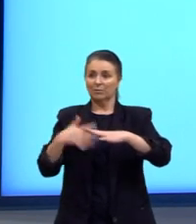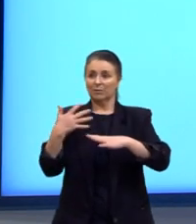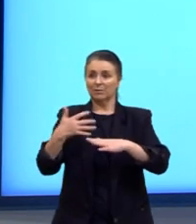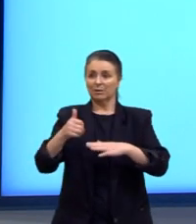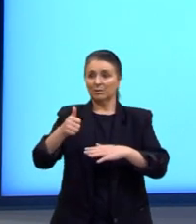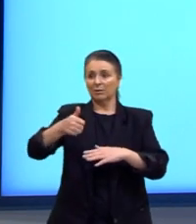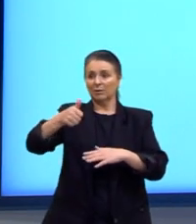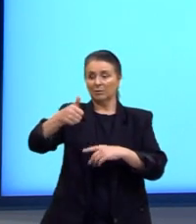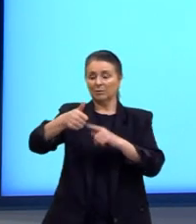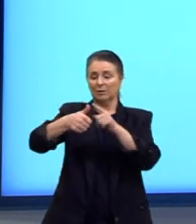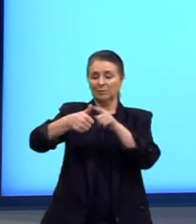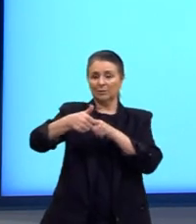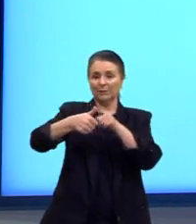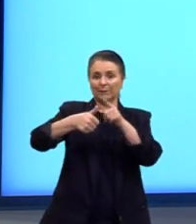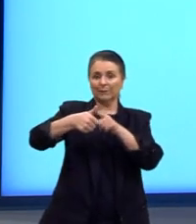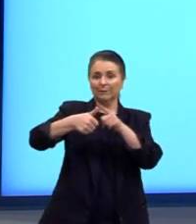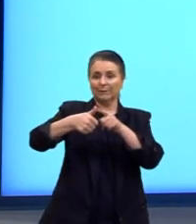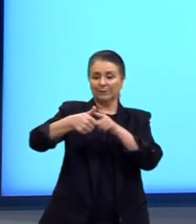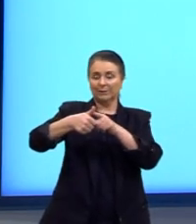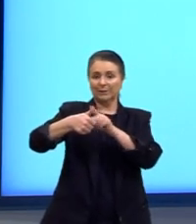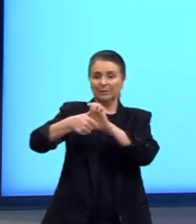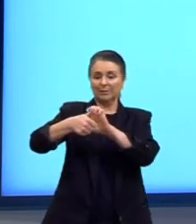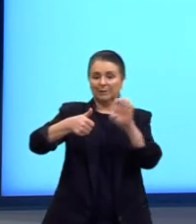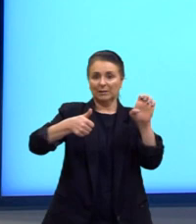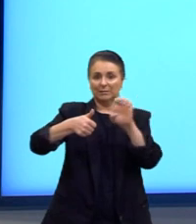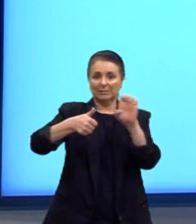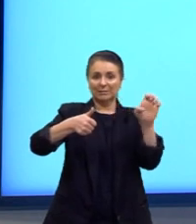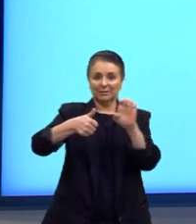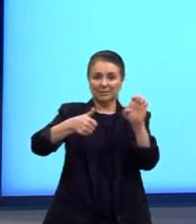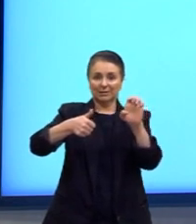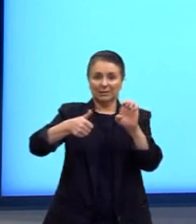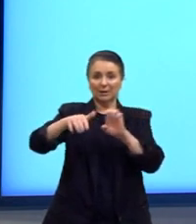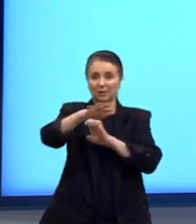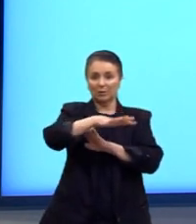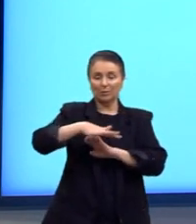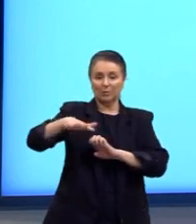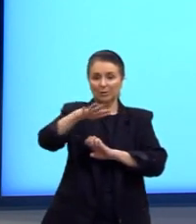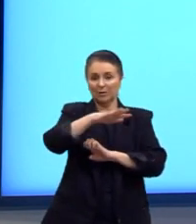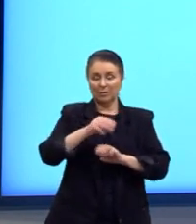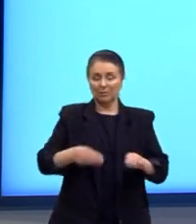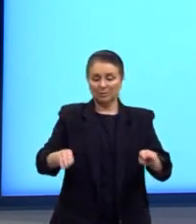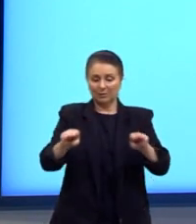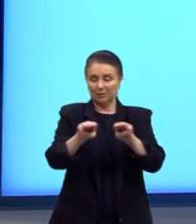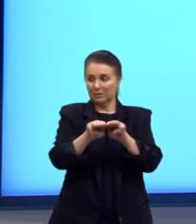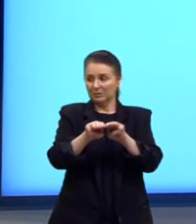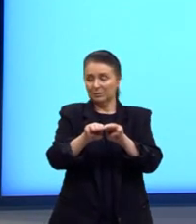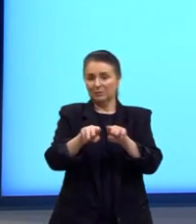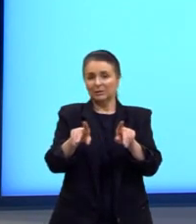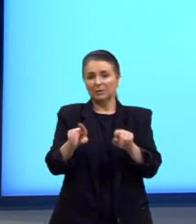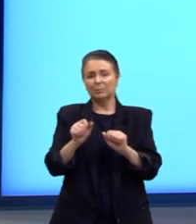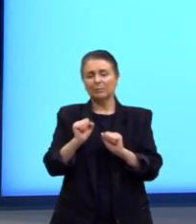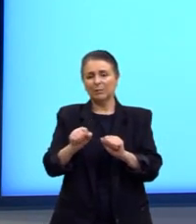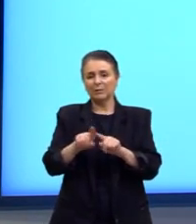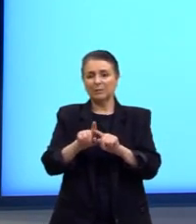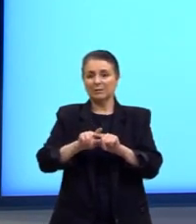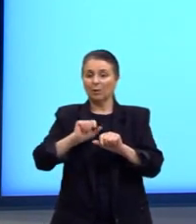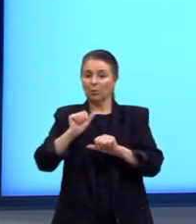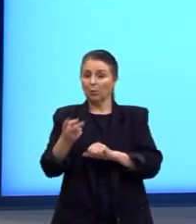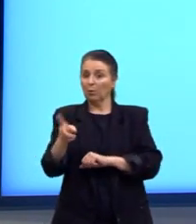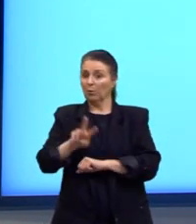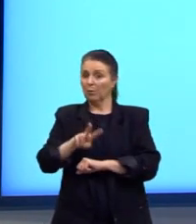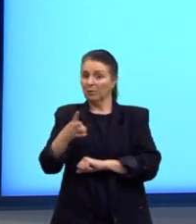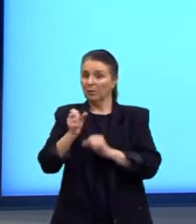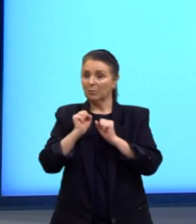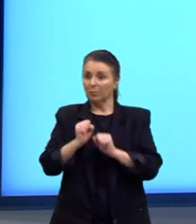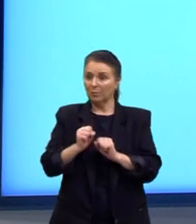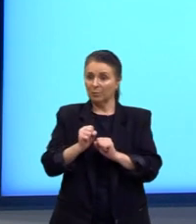está apontando? Para a esquerda, que é onde está indo o meu campo magnético, tá? E também pode ser o contrário, né? Às vezes pede